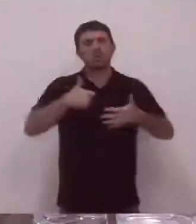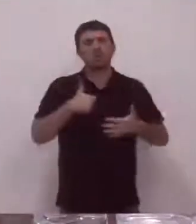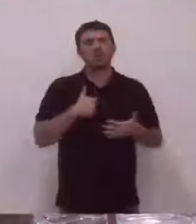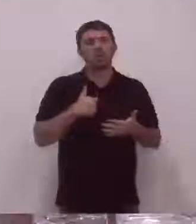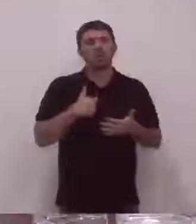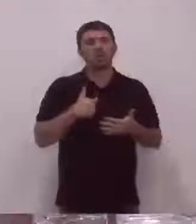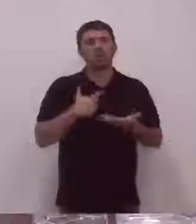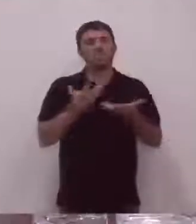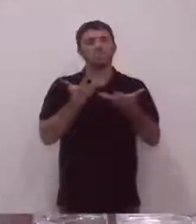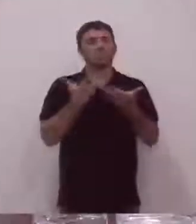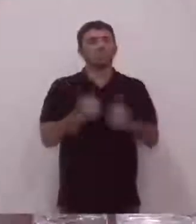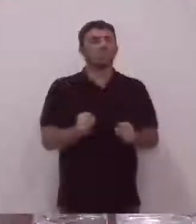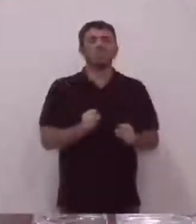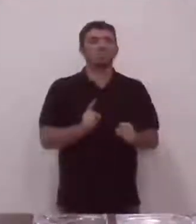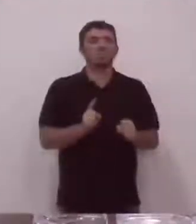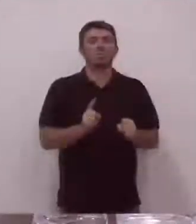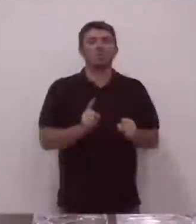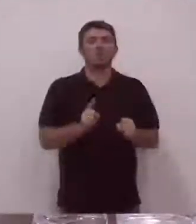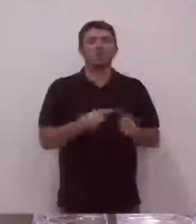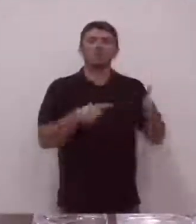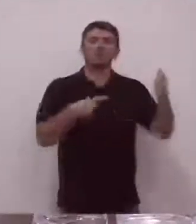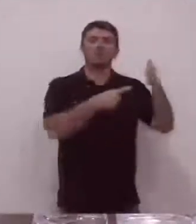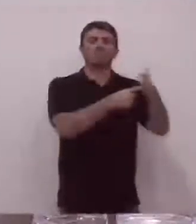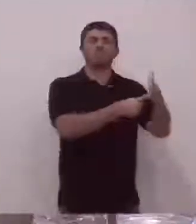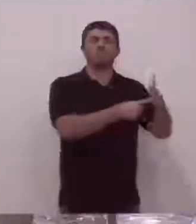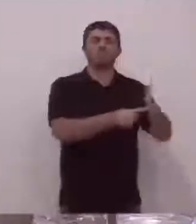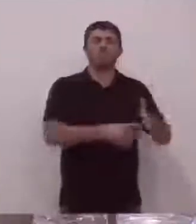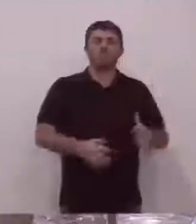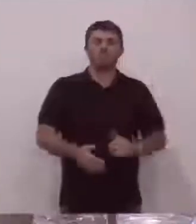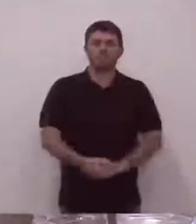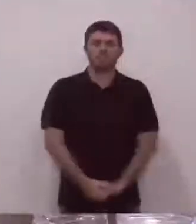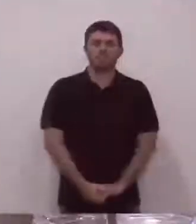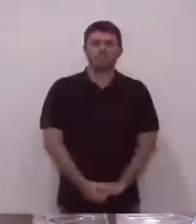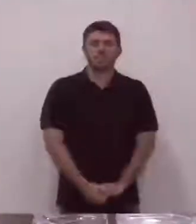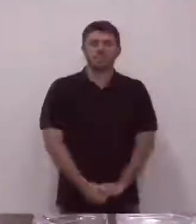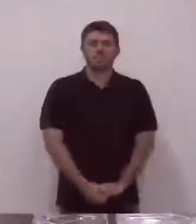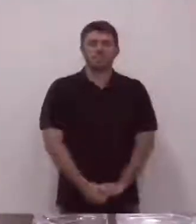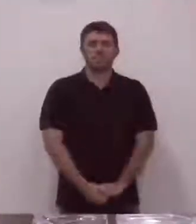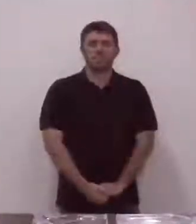em aceitar a denúncia. Muito obrigada, senhor presidente.